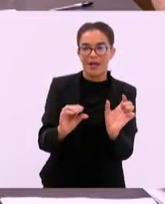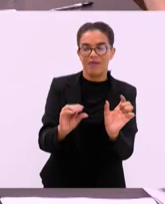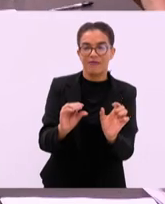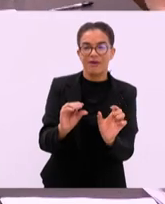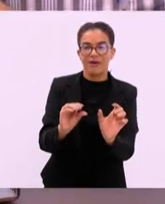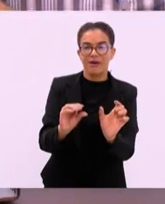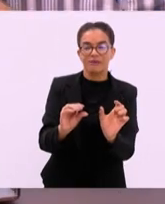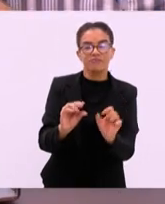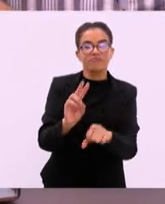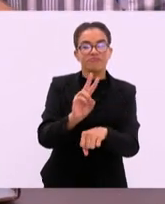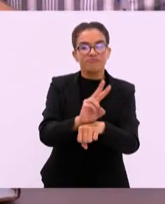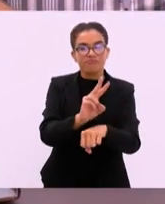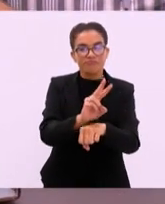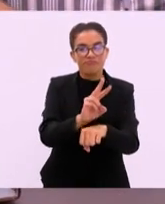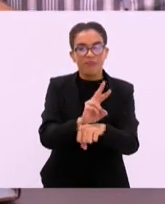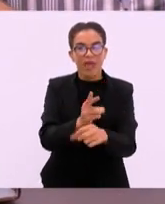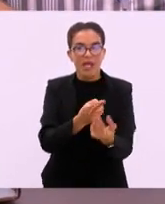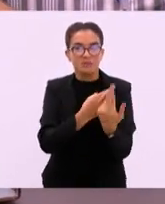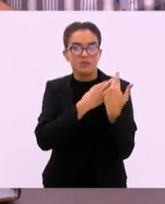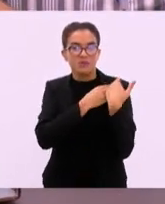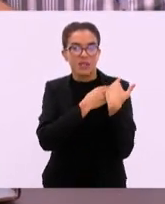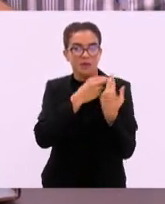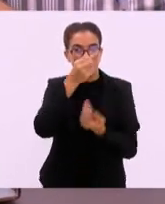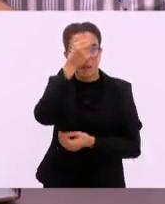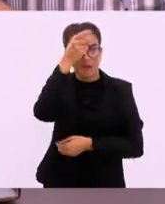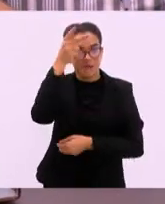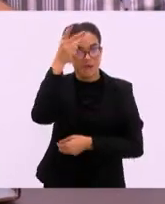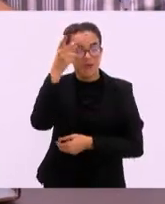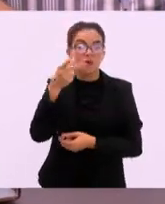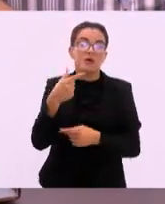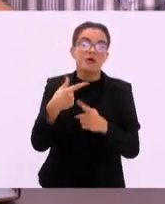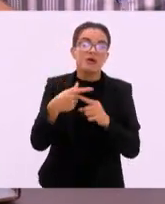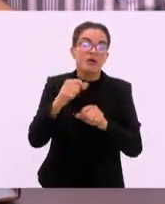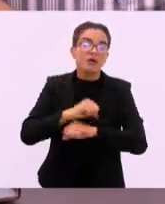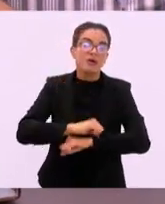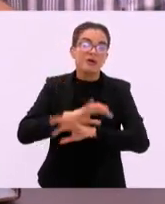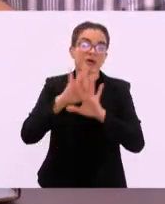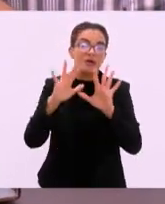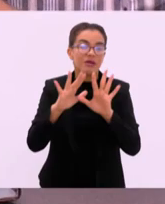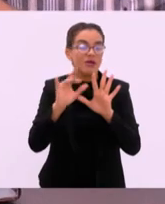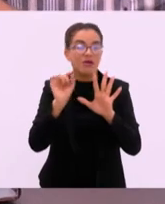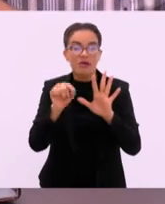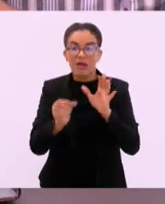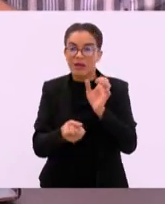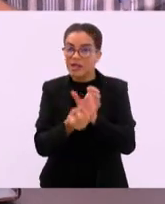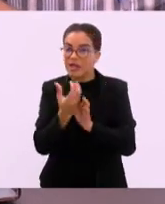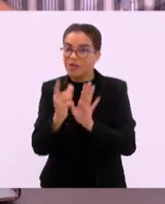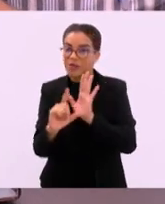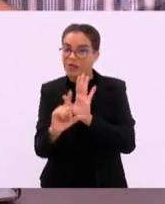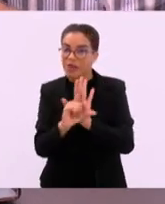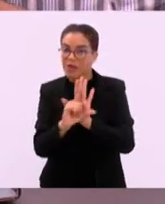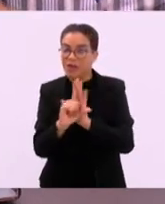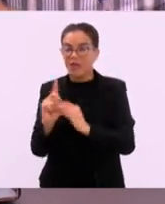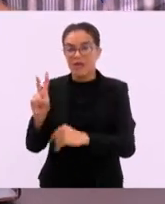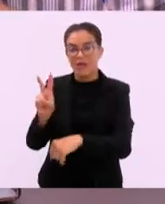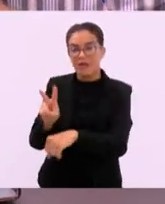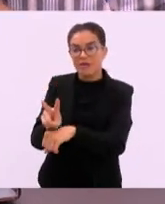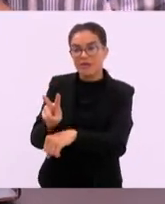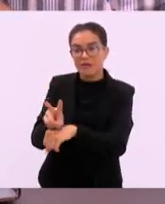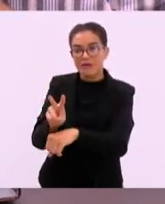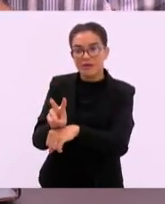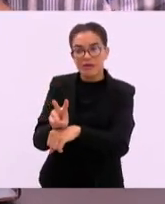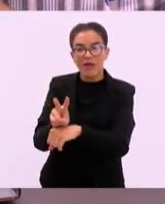preservada a autonomia municipal no que cabe. Que aí ficaria claro que a gente está legislando sobre alguma coisa e preservando onde